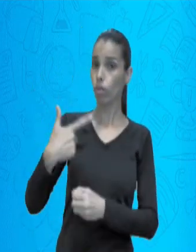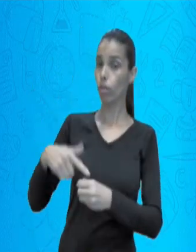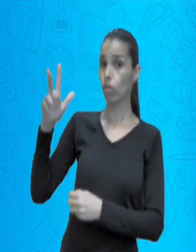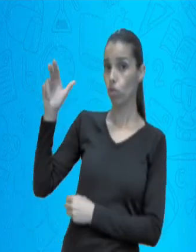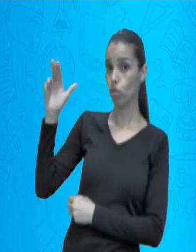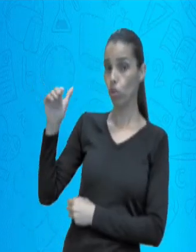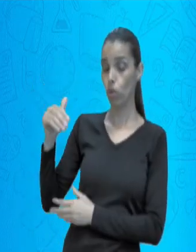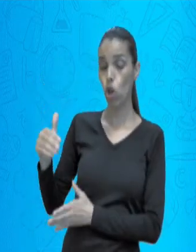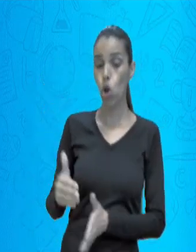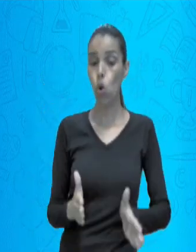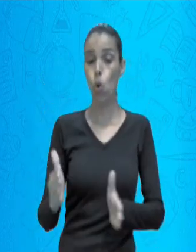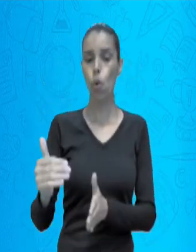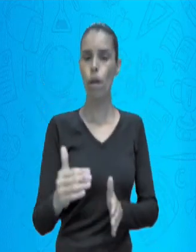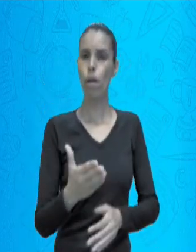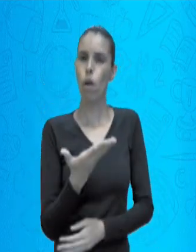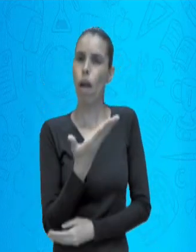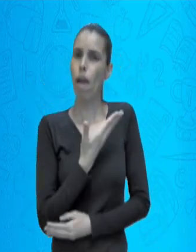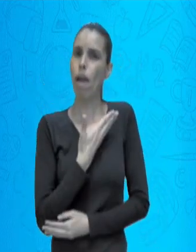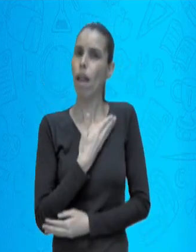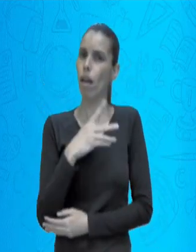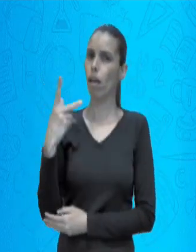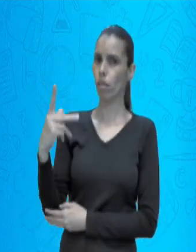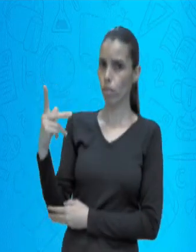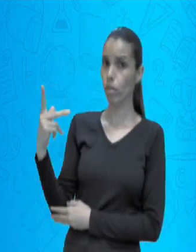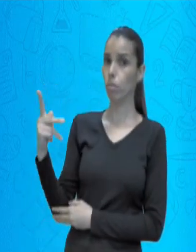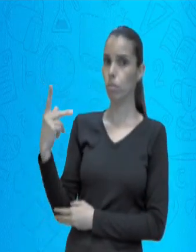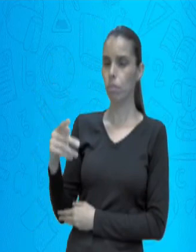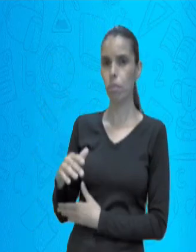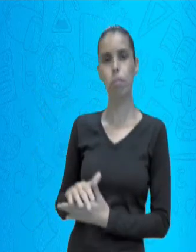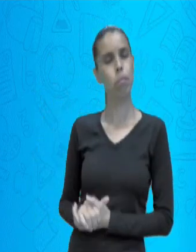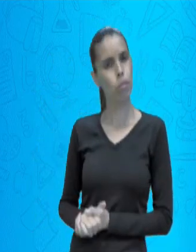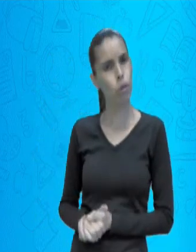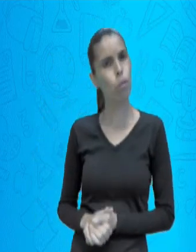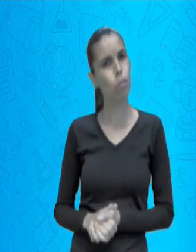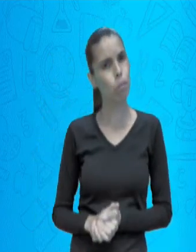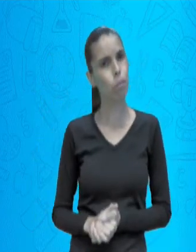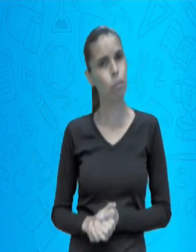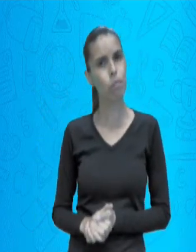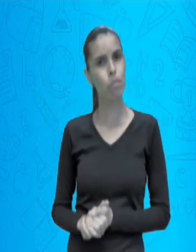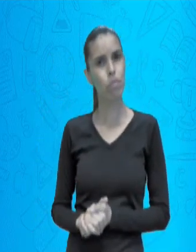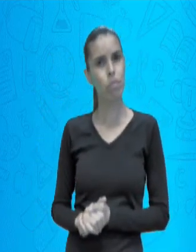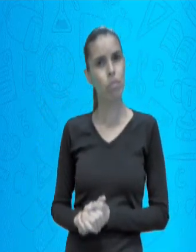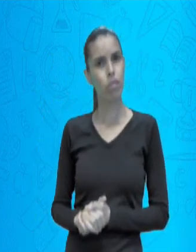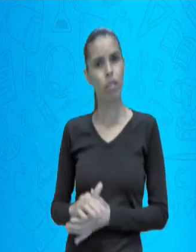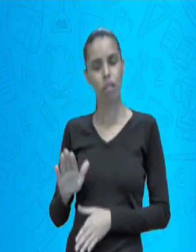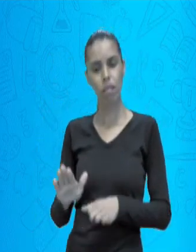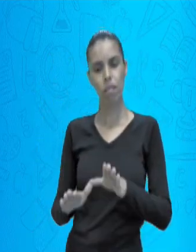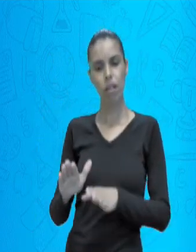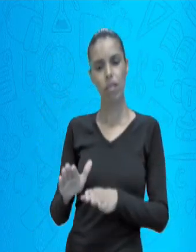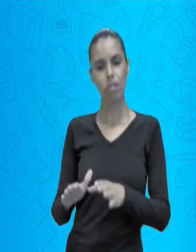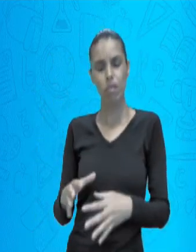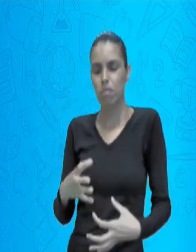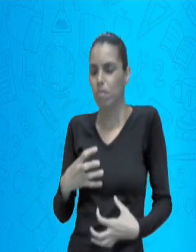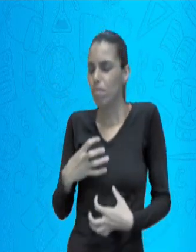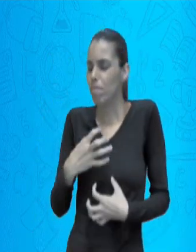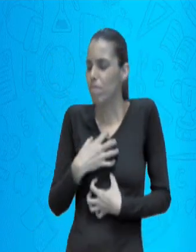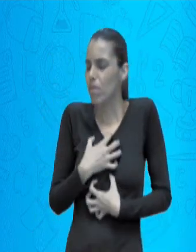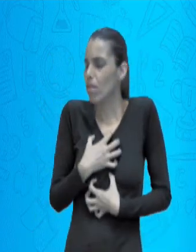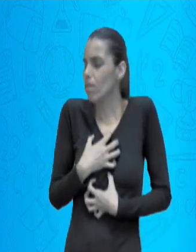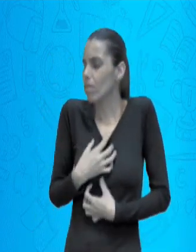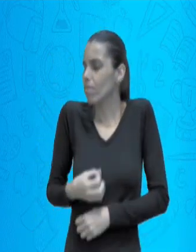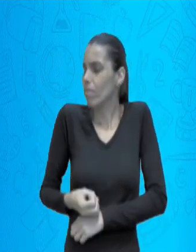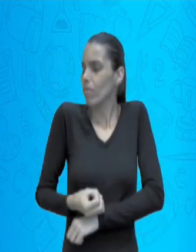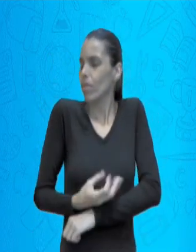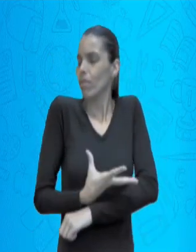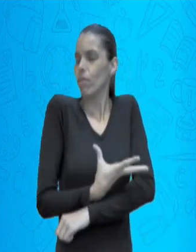quintal da casa dele, passava o rio, e ele tinha uma impressão que a dimensão dele era